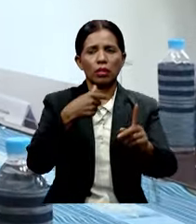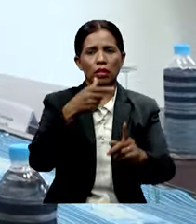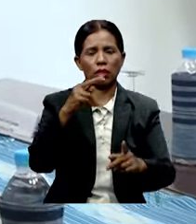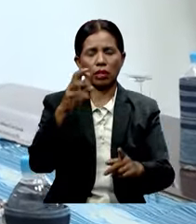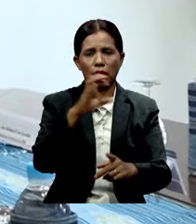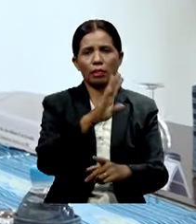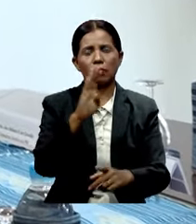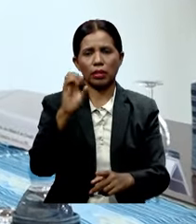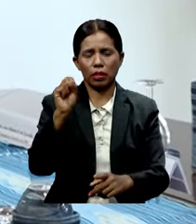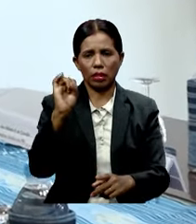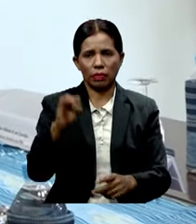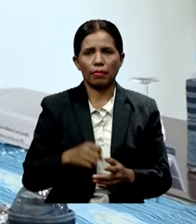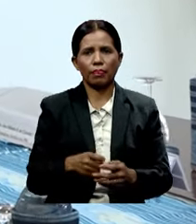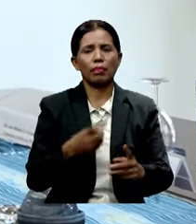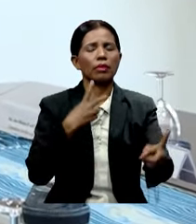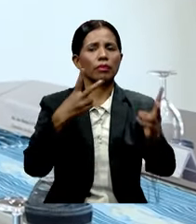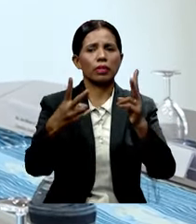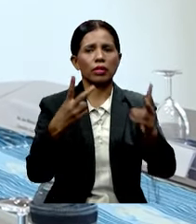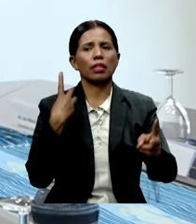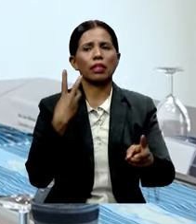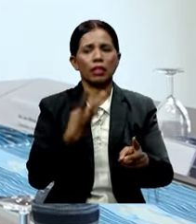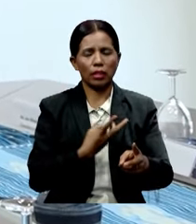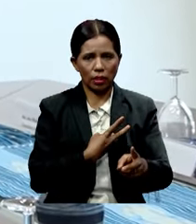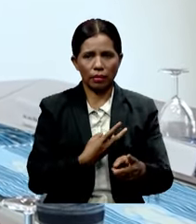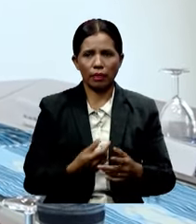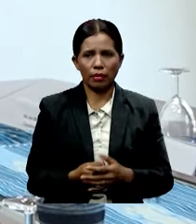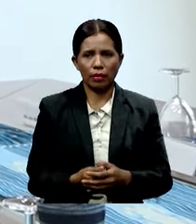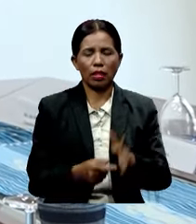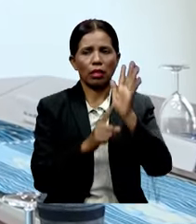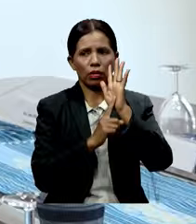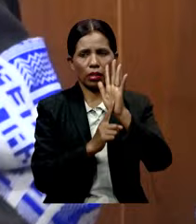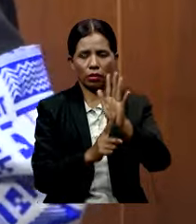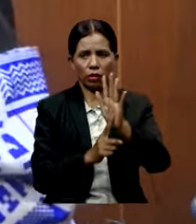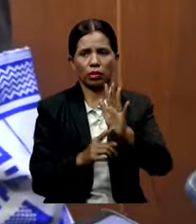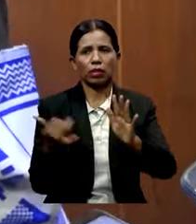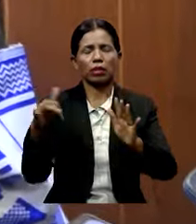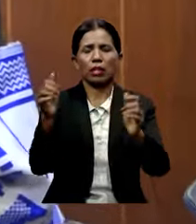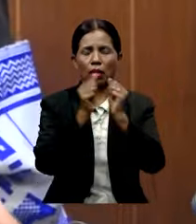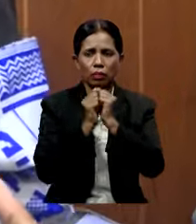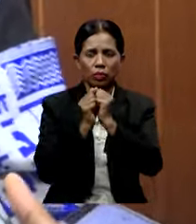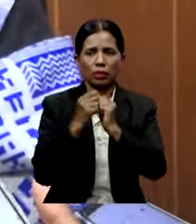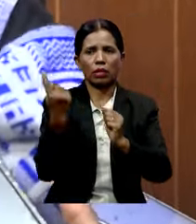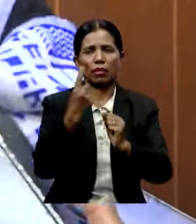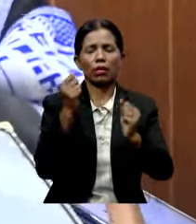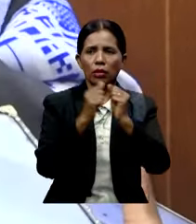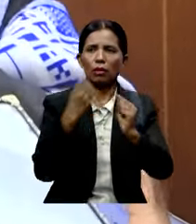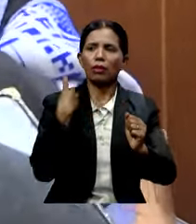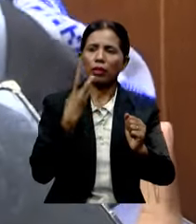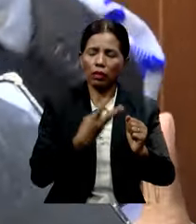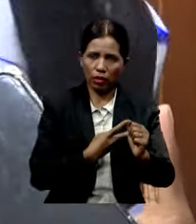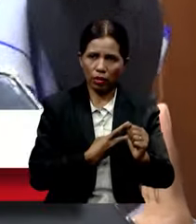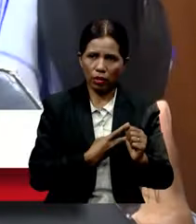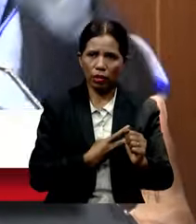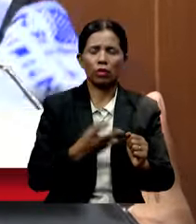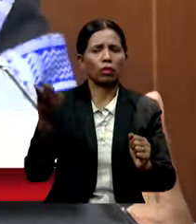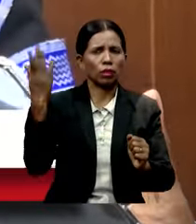A visita ida foi de... É tudo que é da Cecília, muito que não fazem oída. Por eu